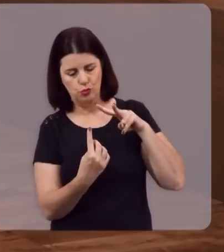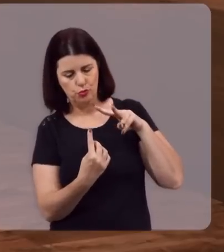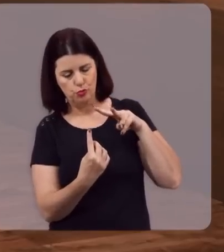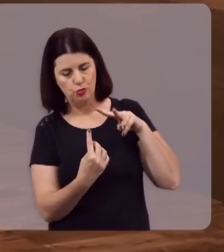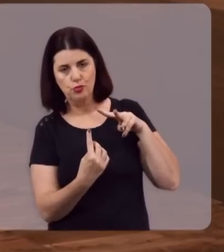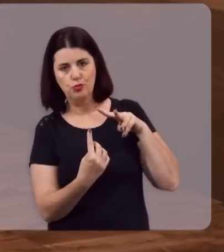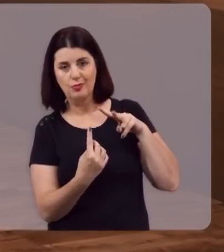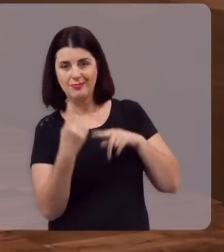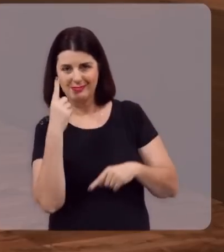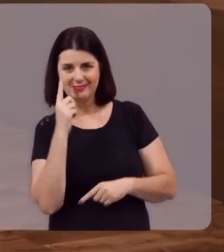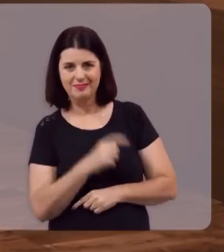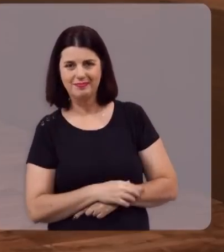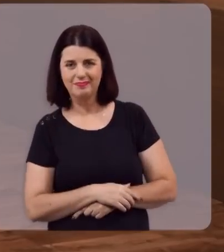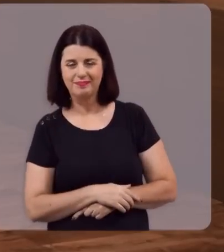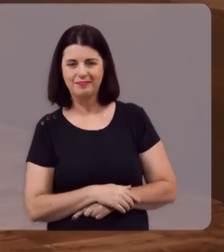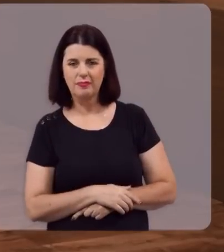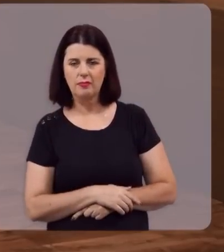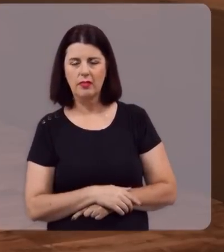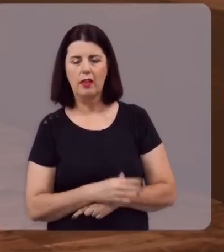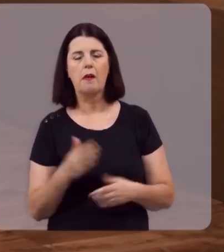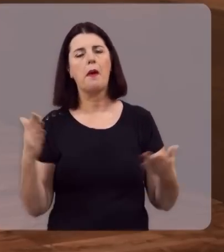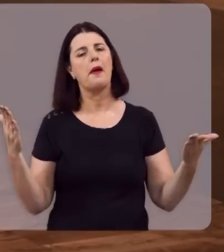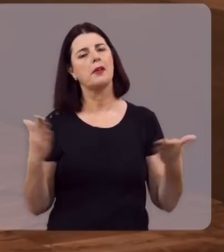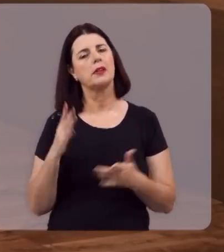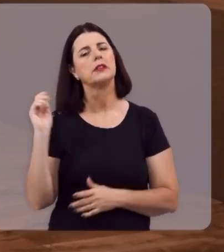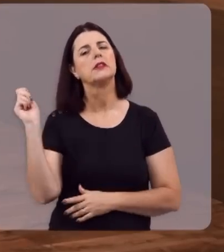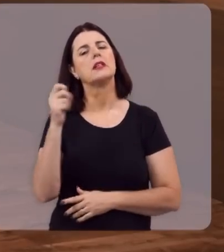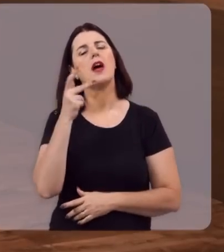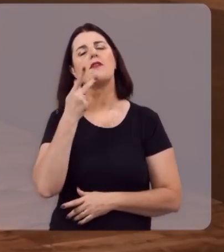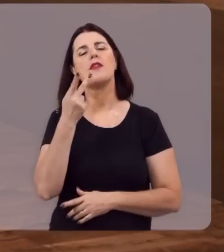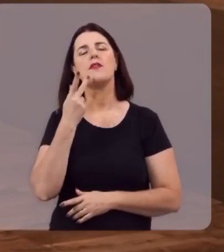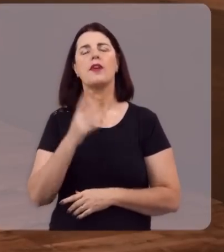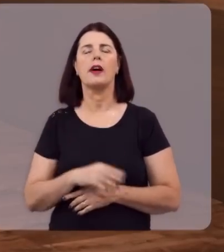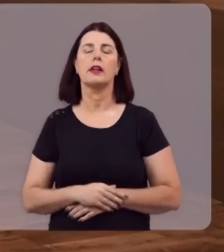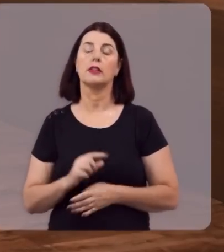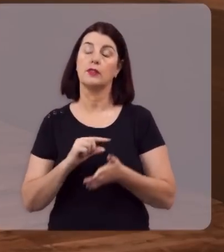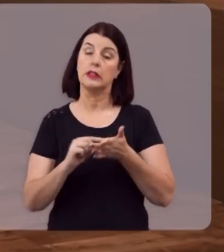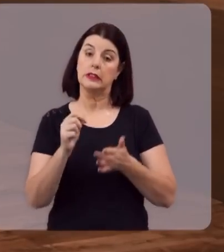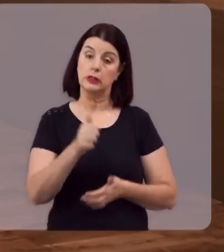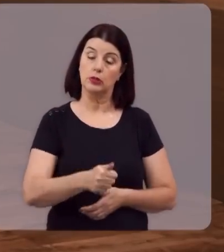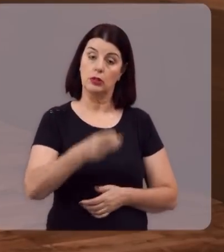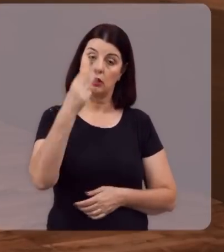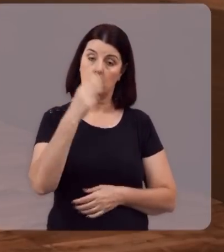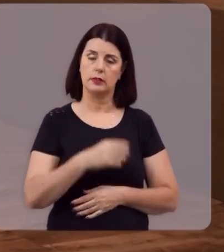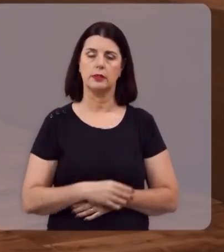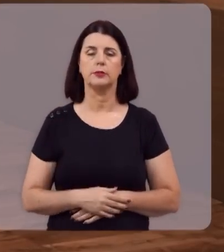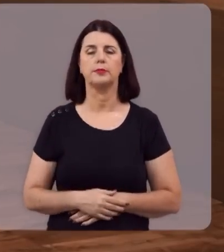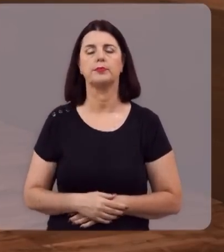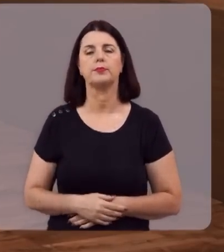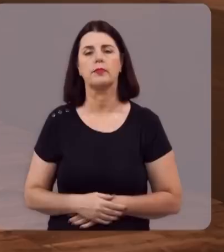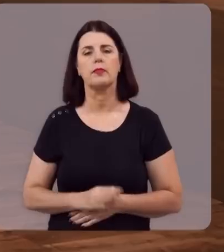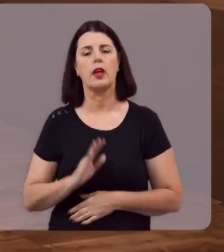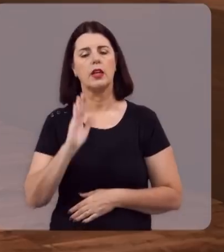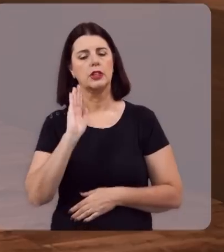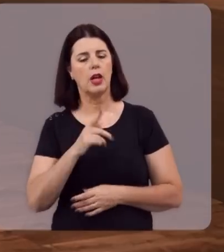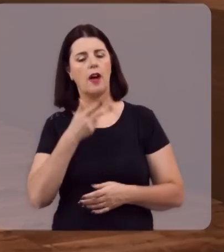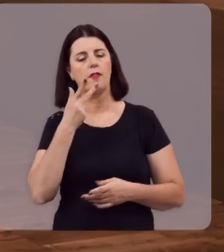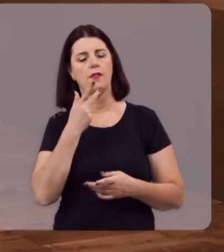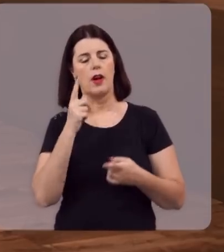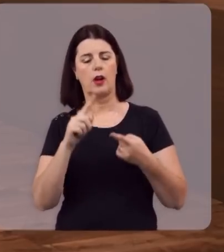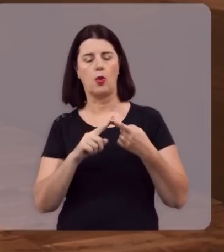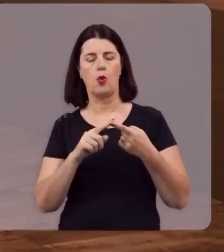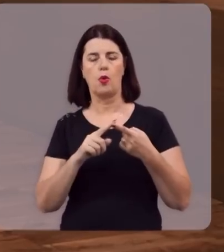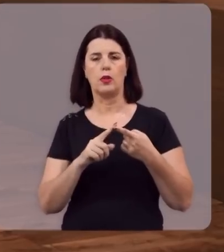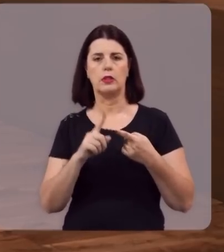agora Davi vai fazer uma outra transição no verso de número 13 já que